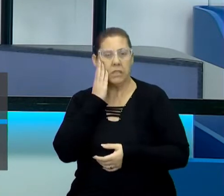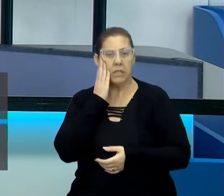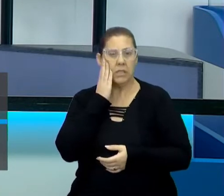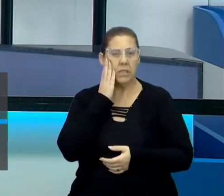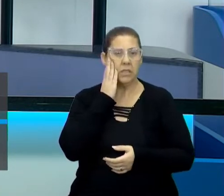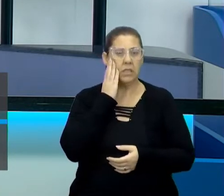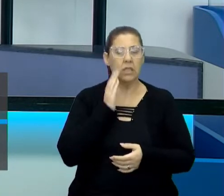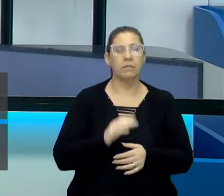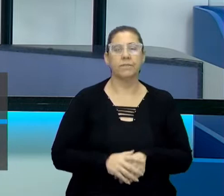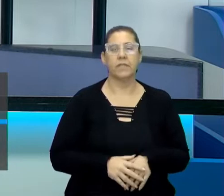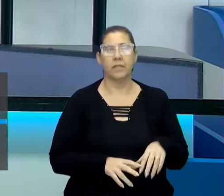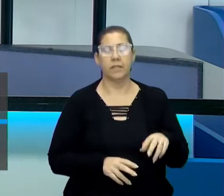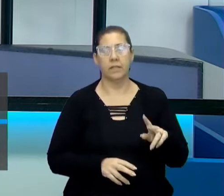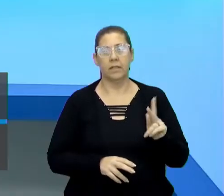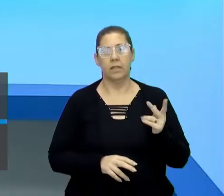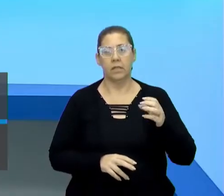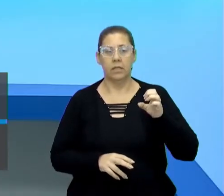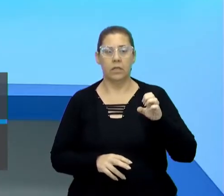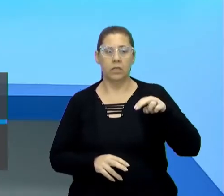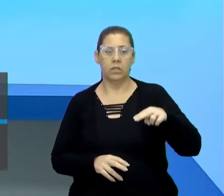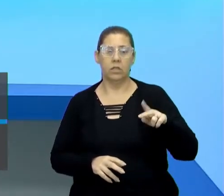mídia hegemônica ela tem